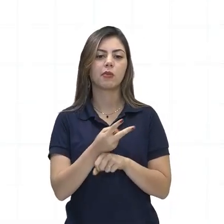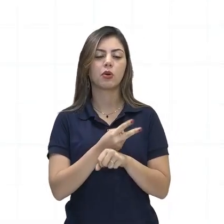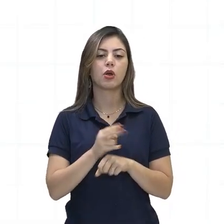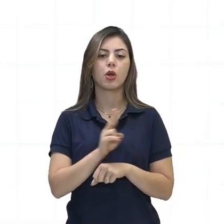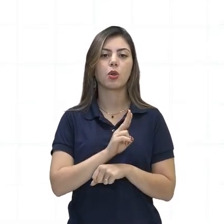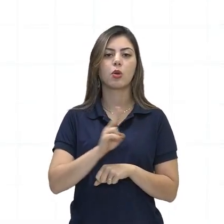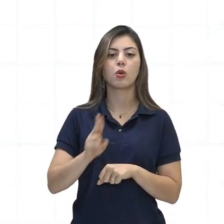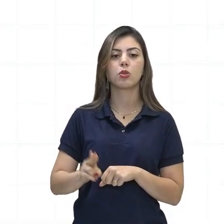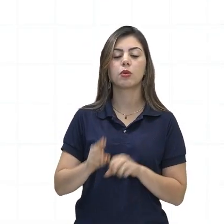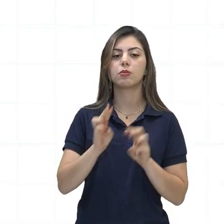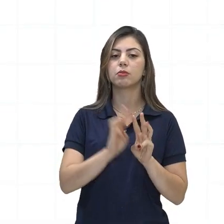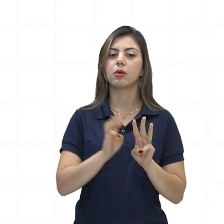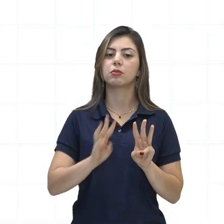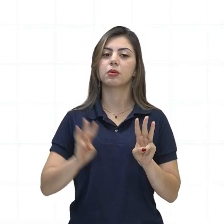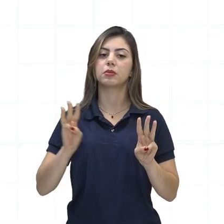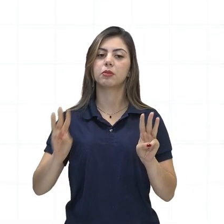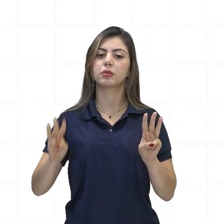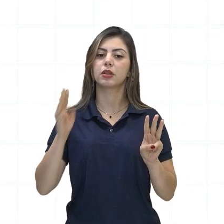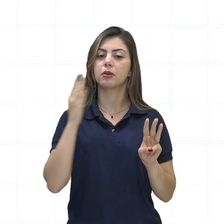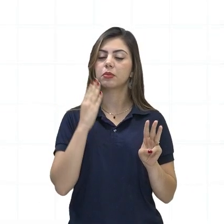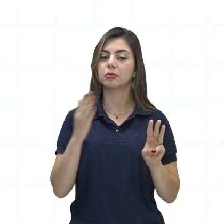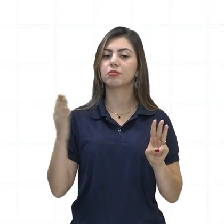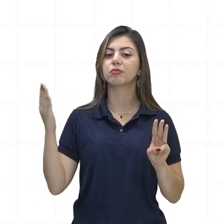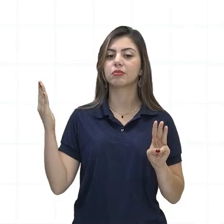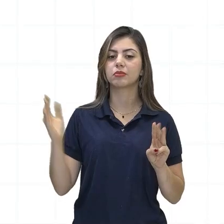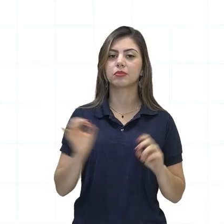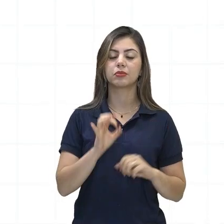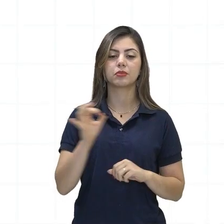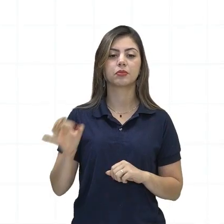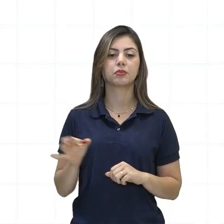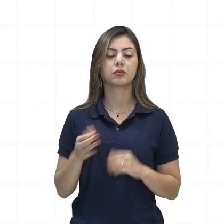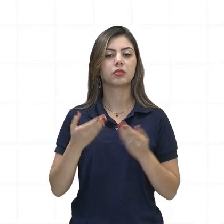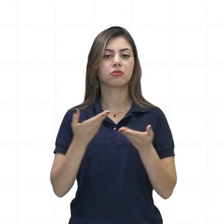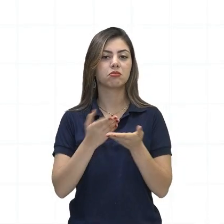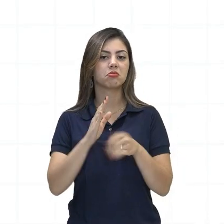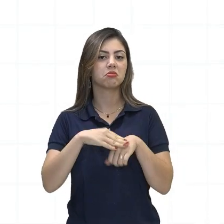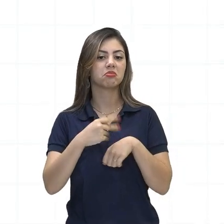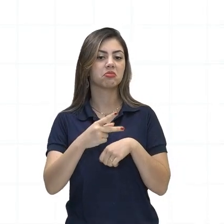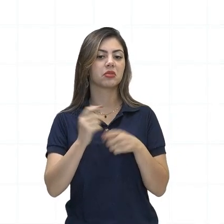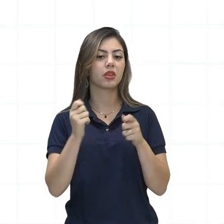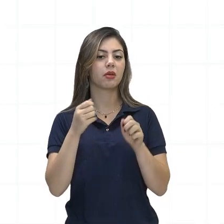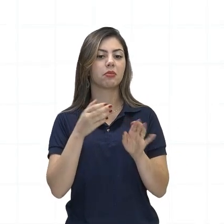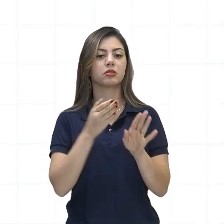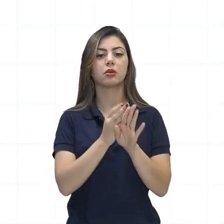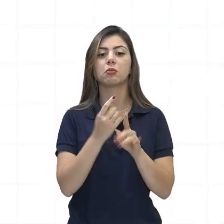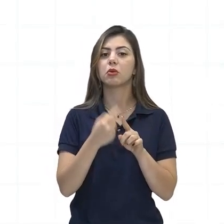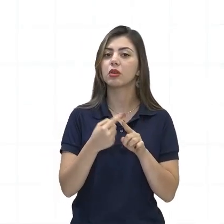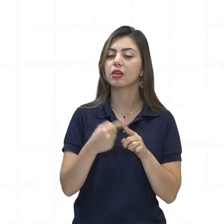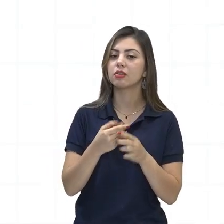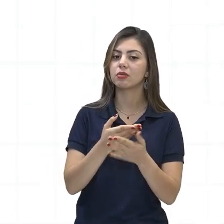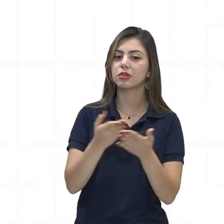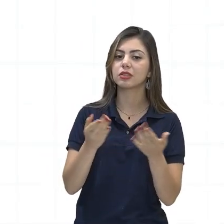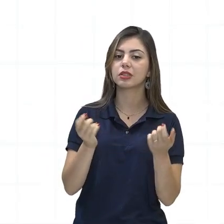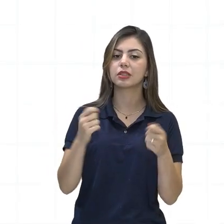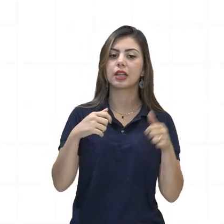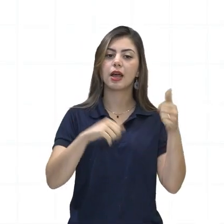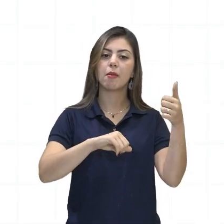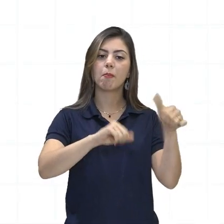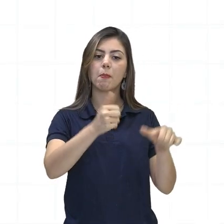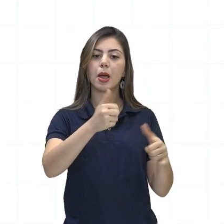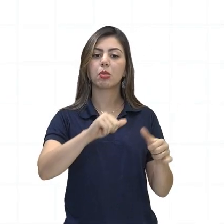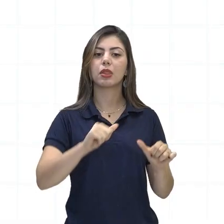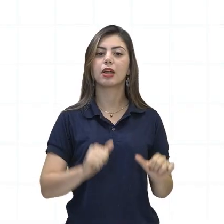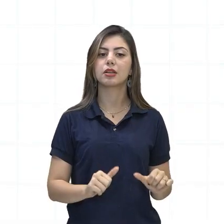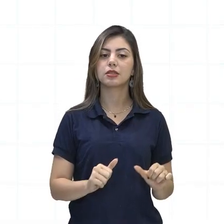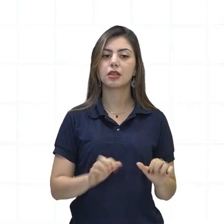do site, Painel Unidades de Conservação Brasileiras, e descobrir, porque vocês também podem analisar pela